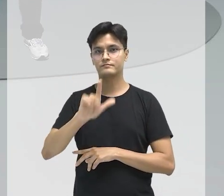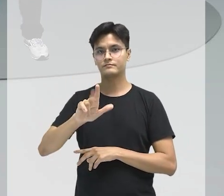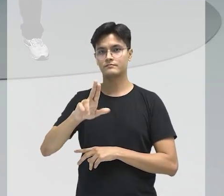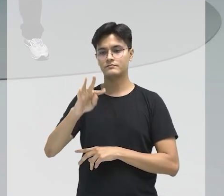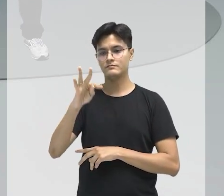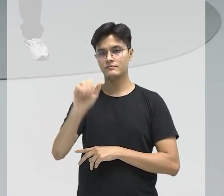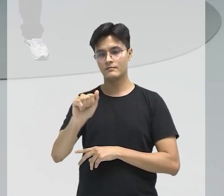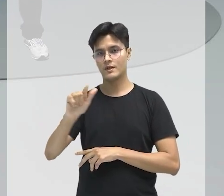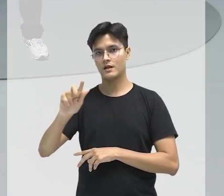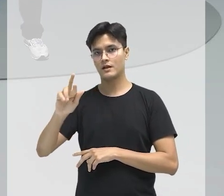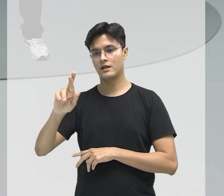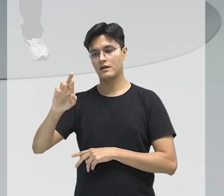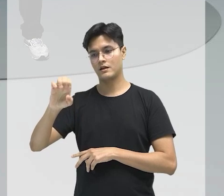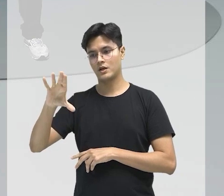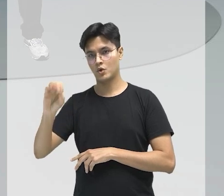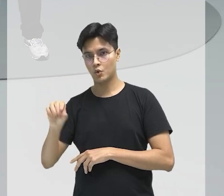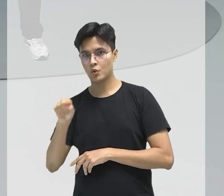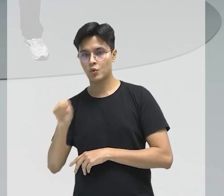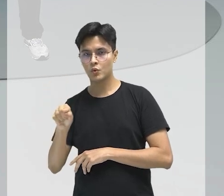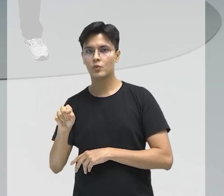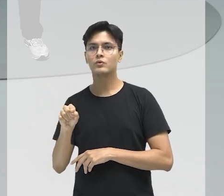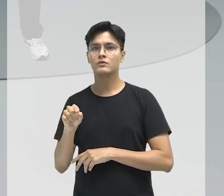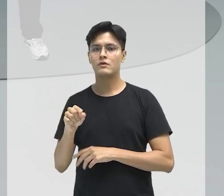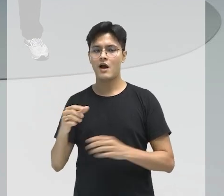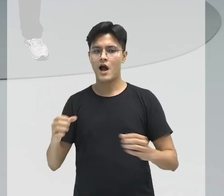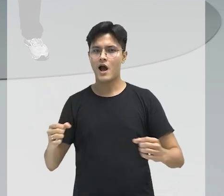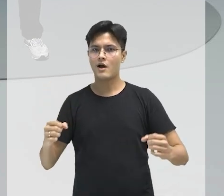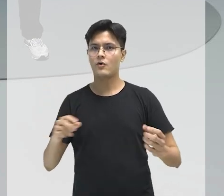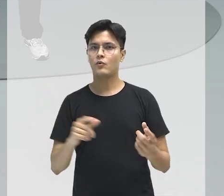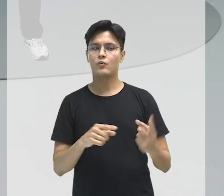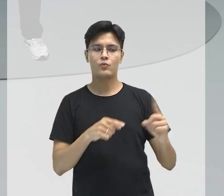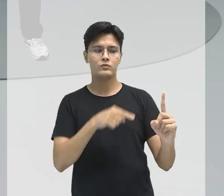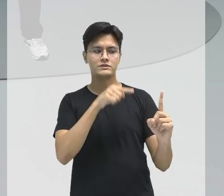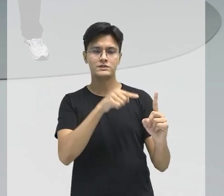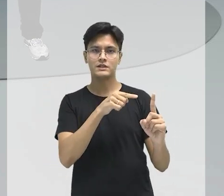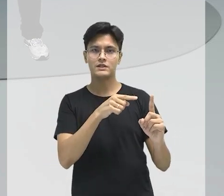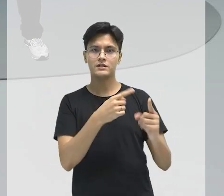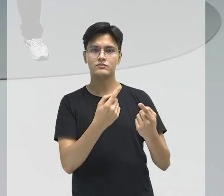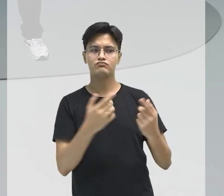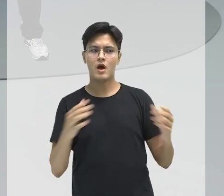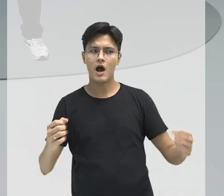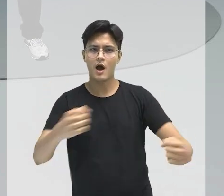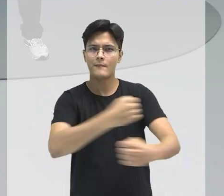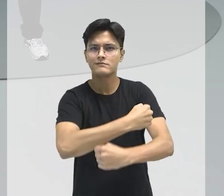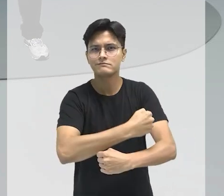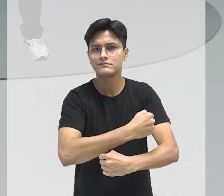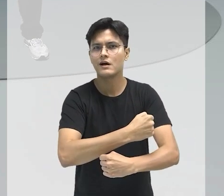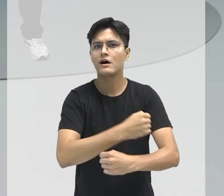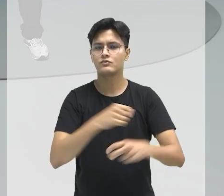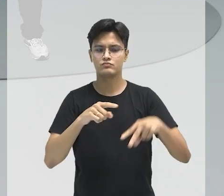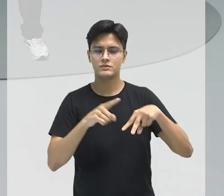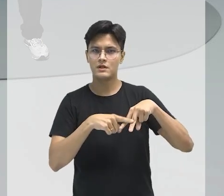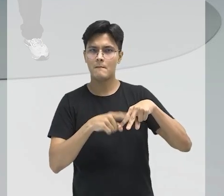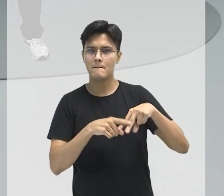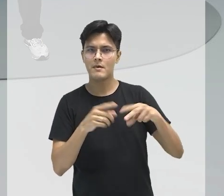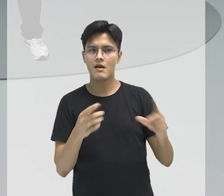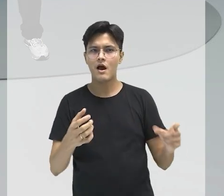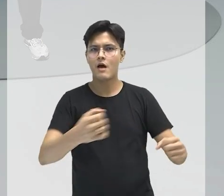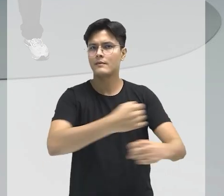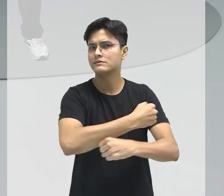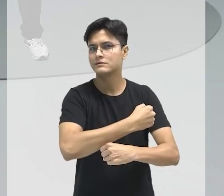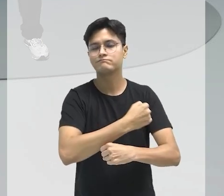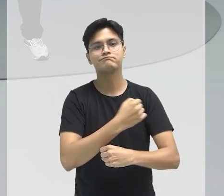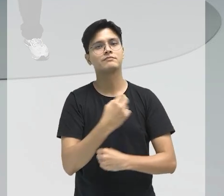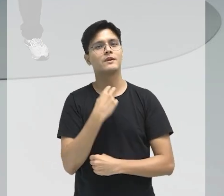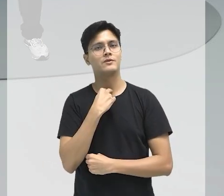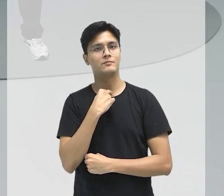luta greco-romana, você não pode abraçar o seu oponente pelas pernas, ok? Não